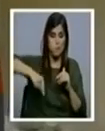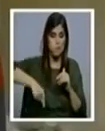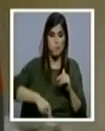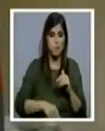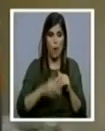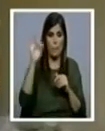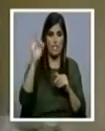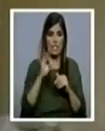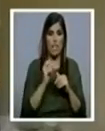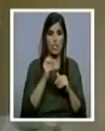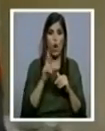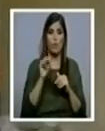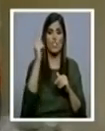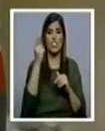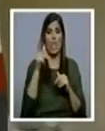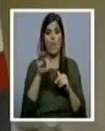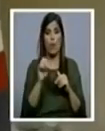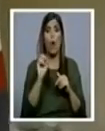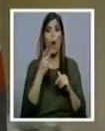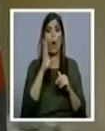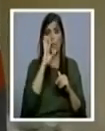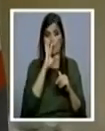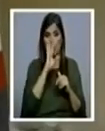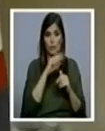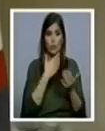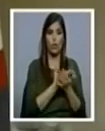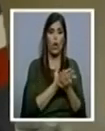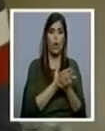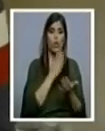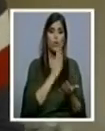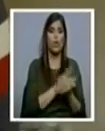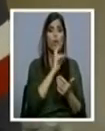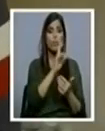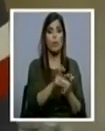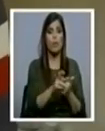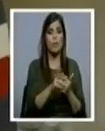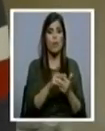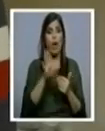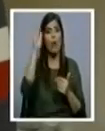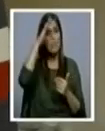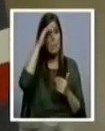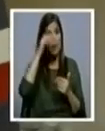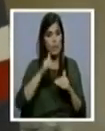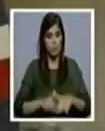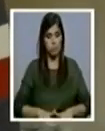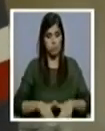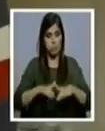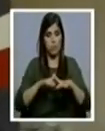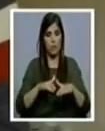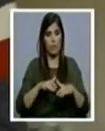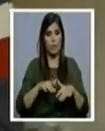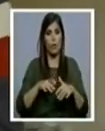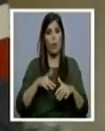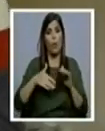os níveis de oxigênio, ou se é indireta. Ele pode estar perfeito só a responder, por exemplo, às presas. O facto das presas começarem a ficar comprimidas, o